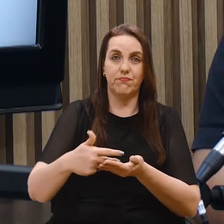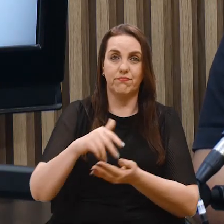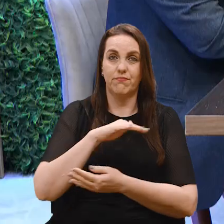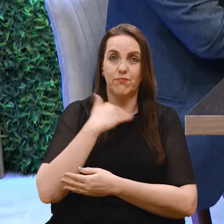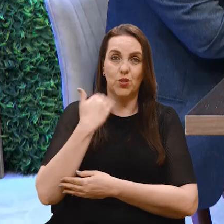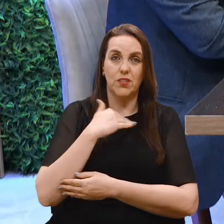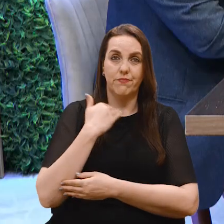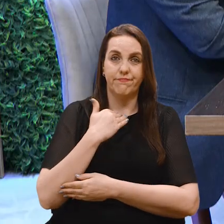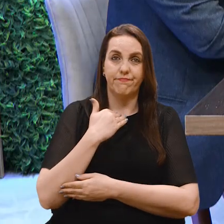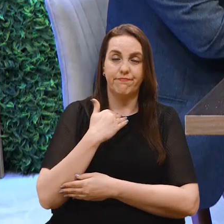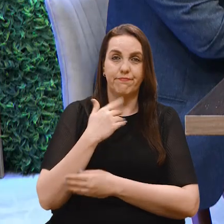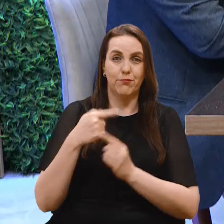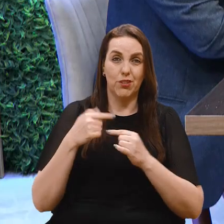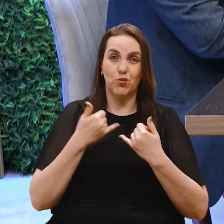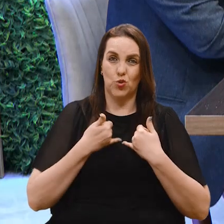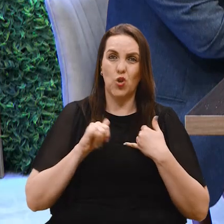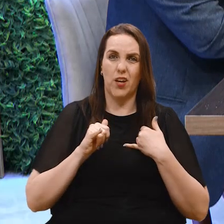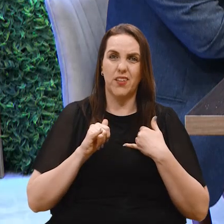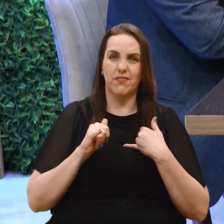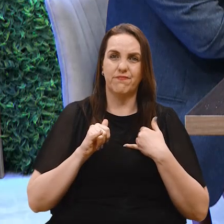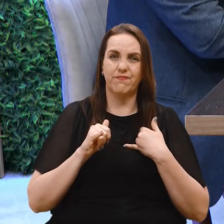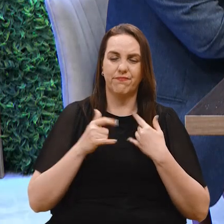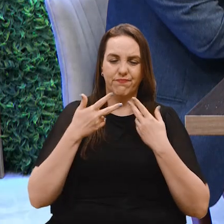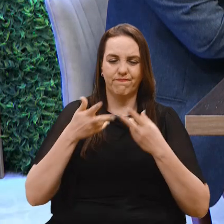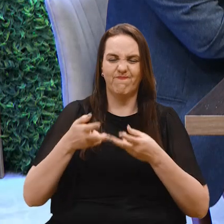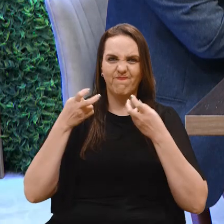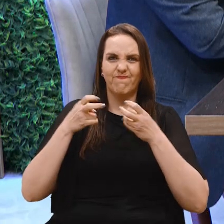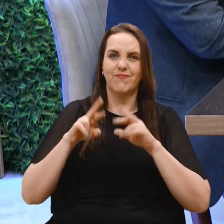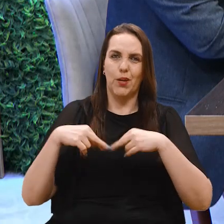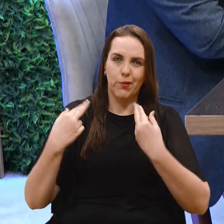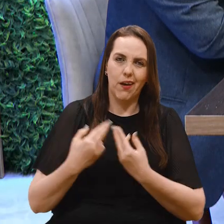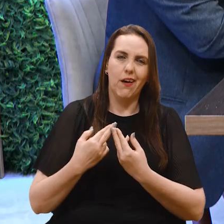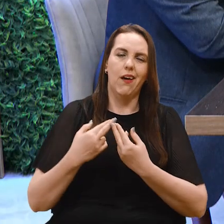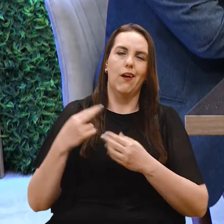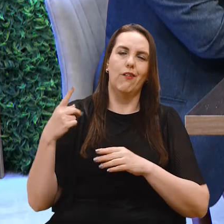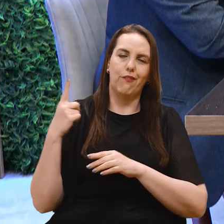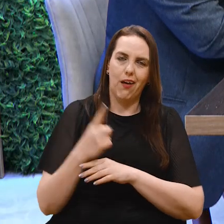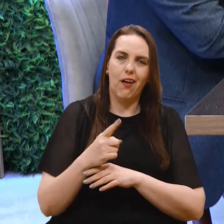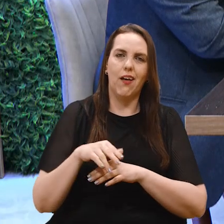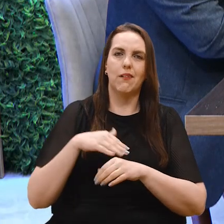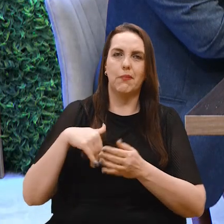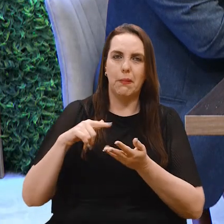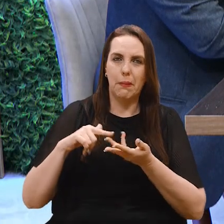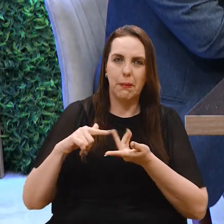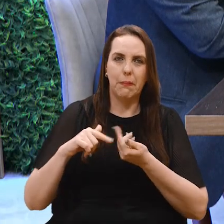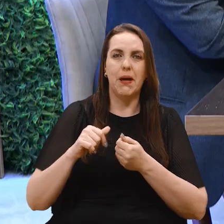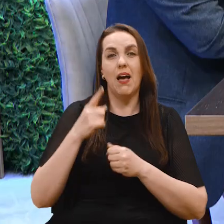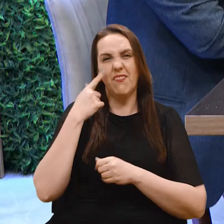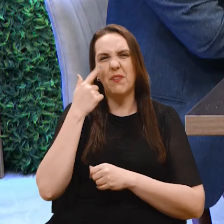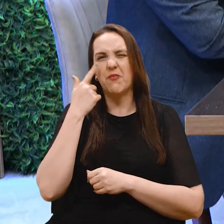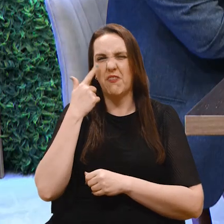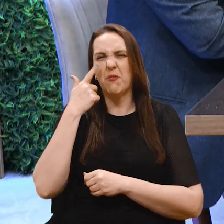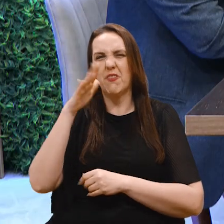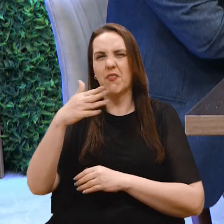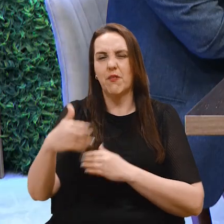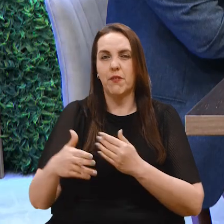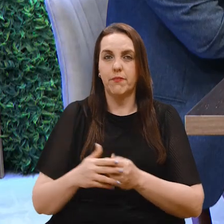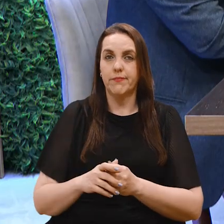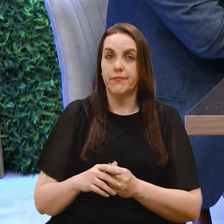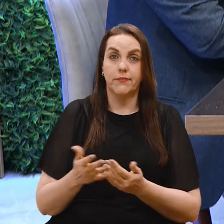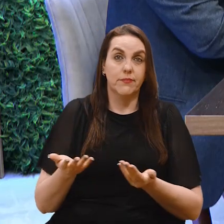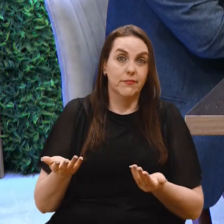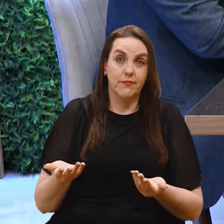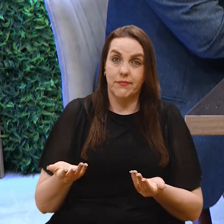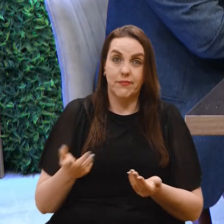nos choca e faz a gente chama, faz reunião, vai lá, o pessoal diz, a gente vai ver o que faz, aí depois, no final, eles dizem de novo,